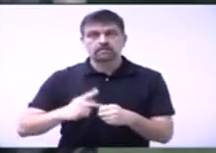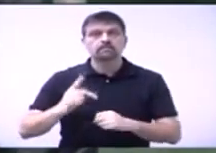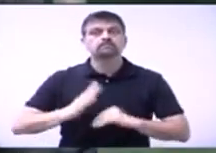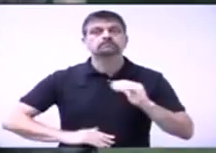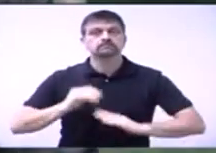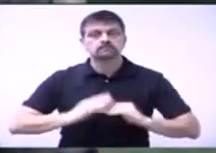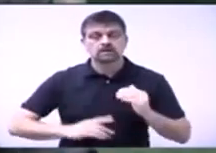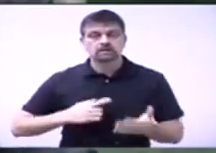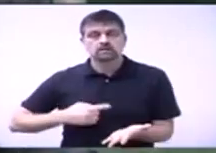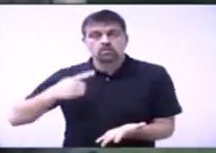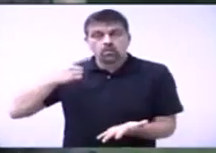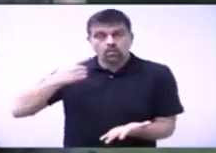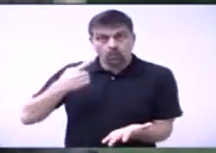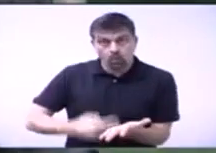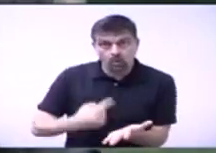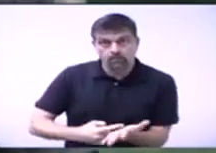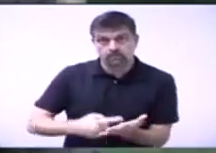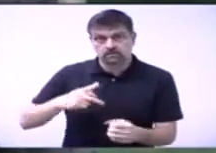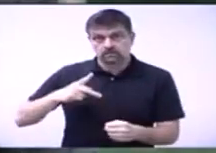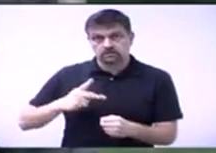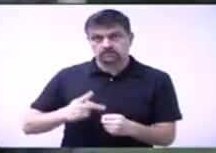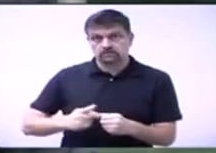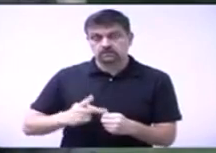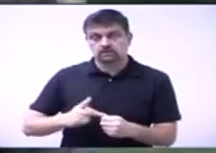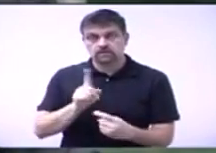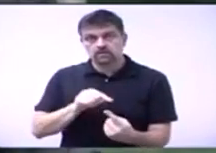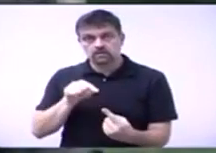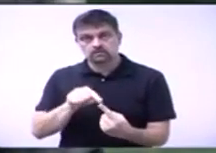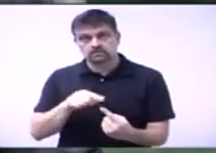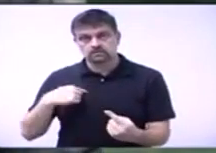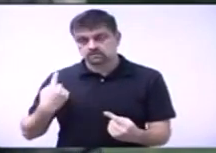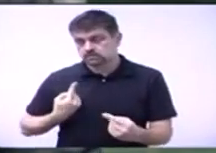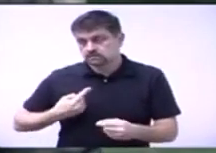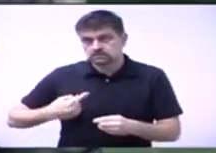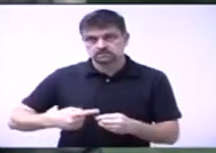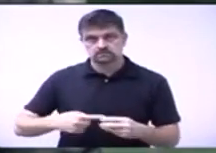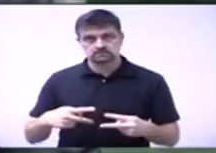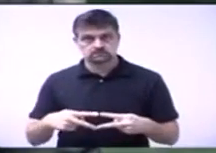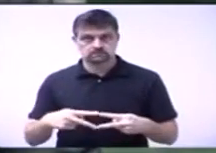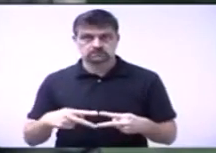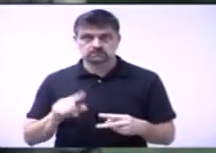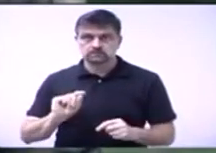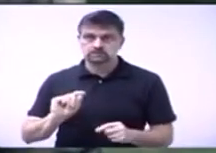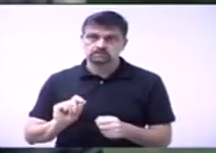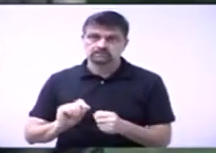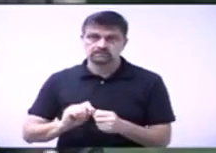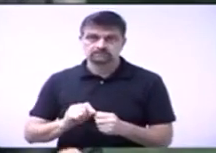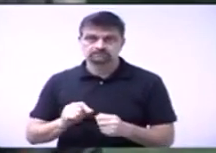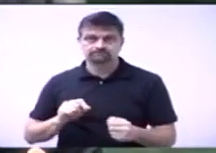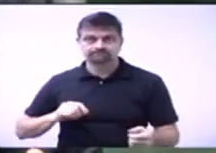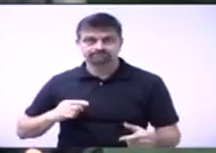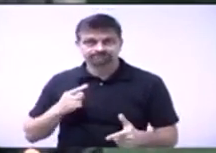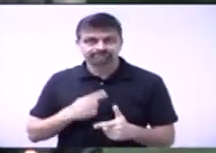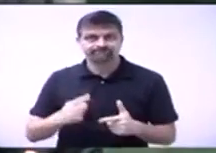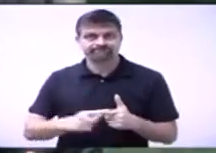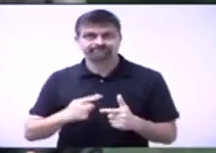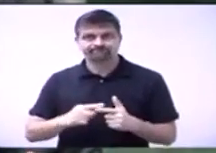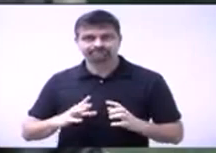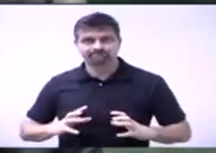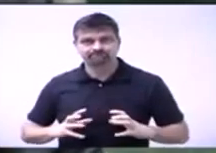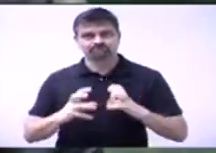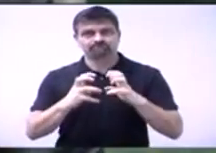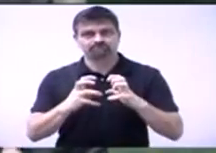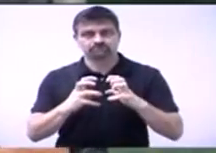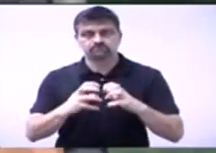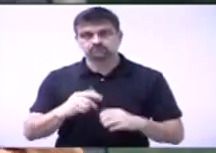Então, o compromisso da Petrobras com a nossa cidade, não gerando esse impacto. Então, eu estou